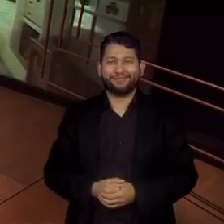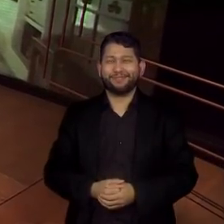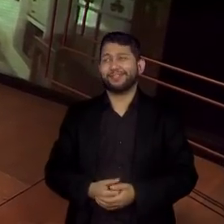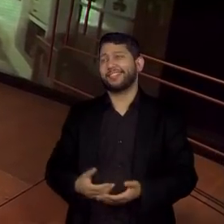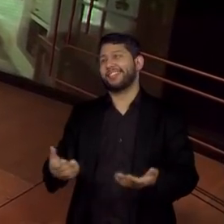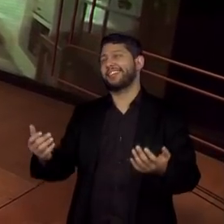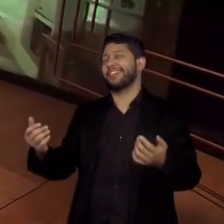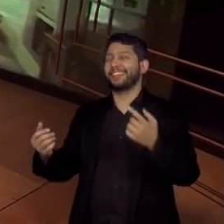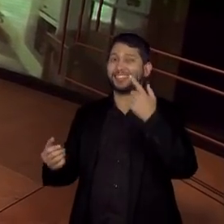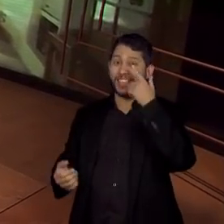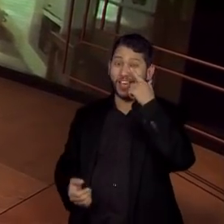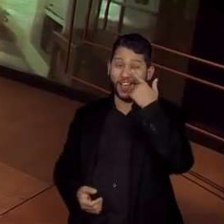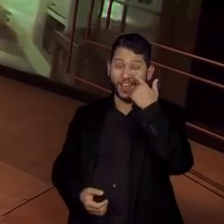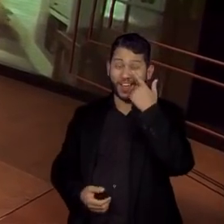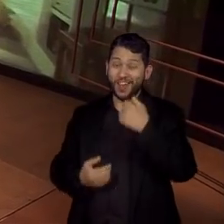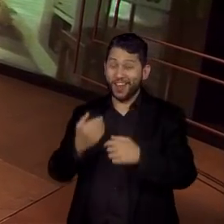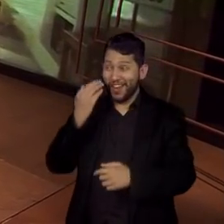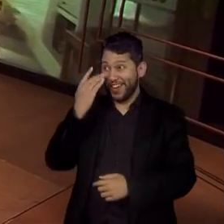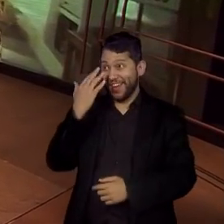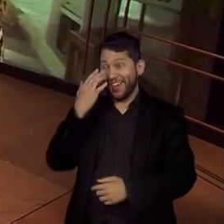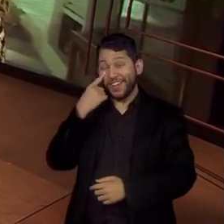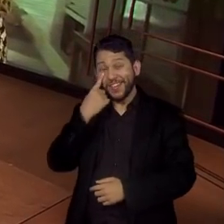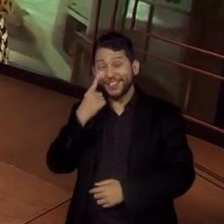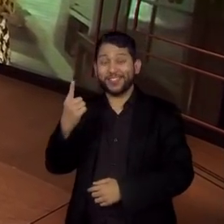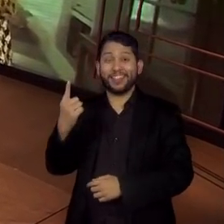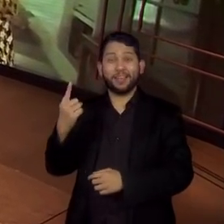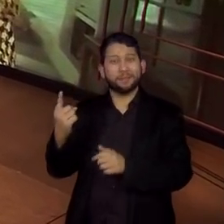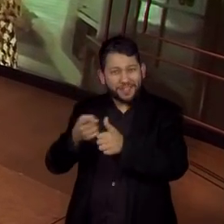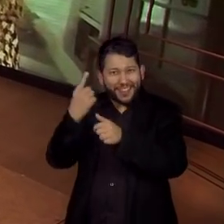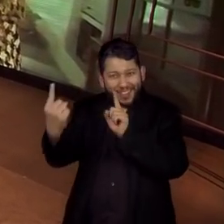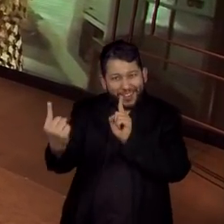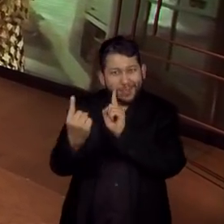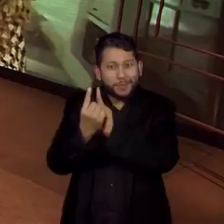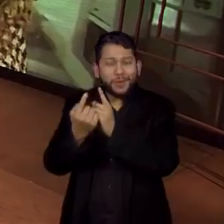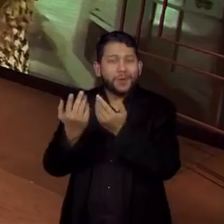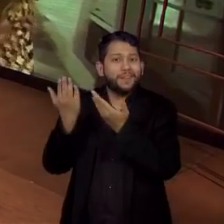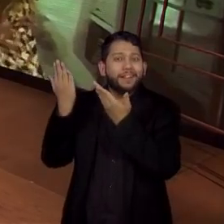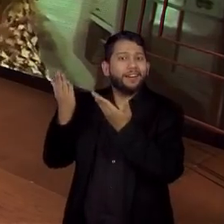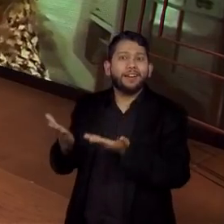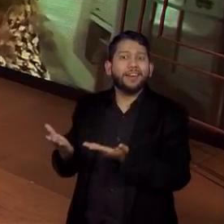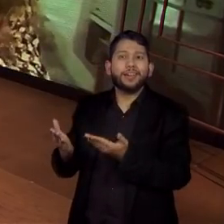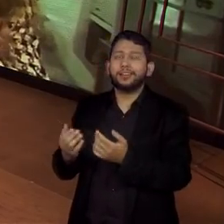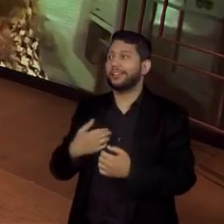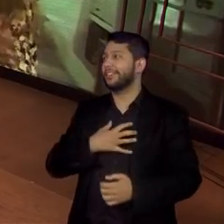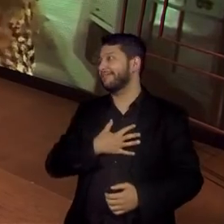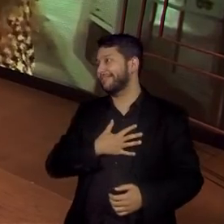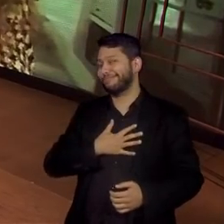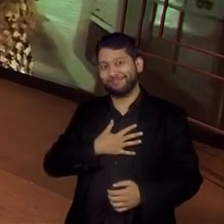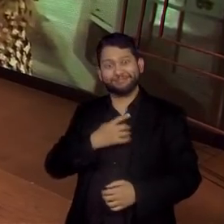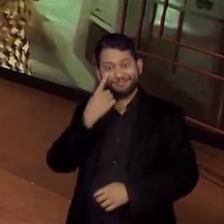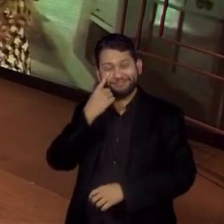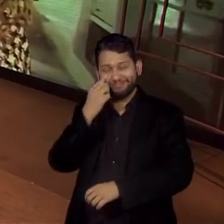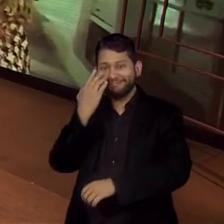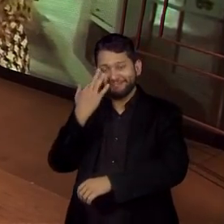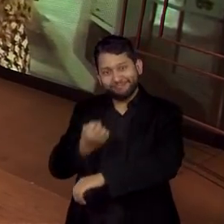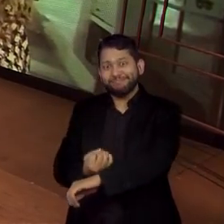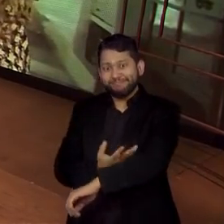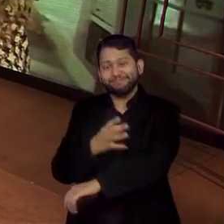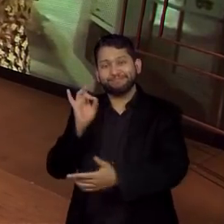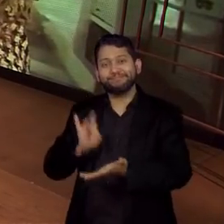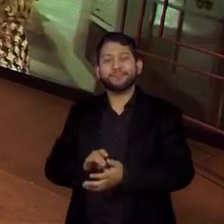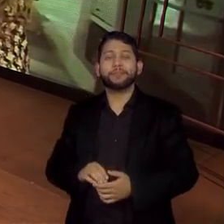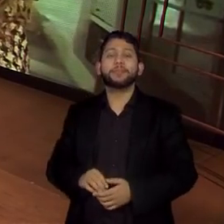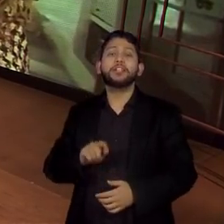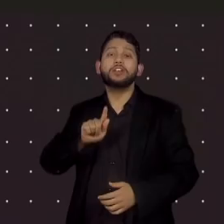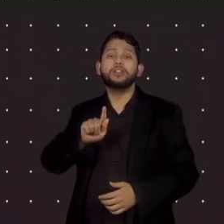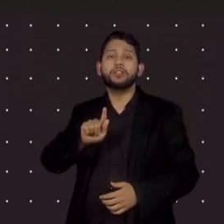Eu fiquei muito emocionada de ver você. Você faz parte da... mas eu fiquei mesmo, tocada. O